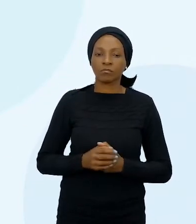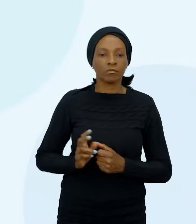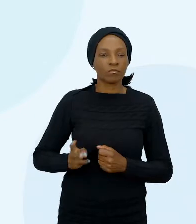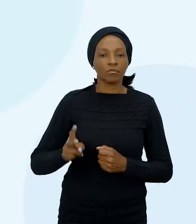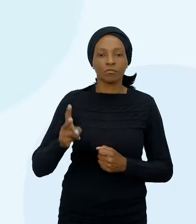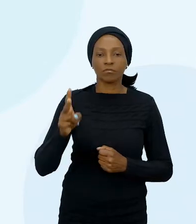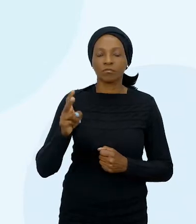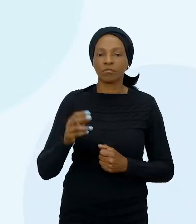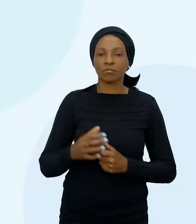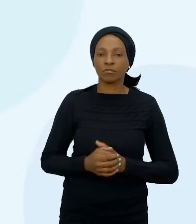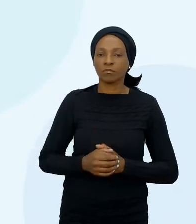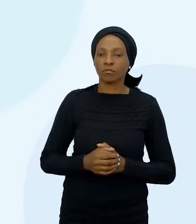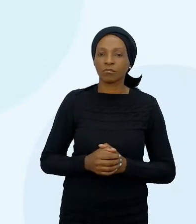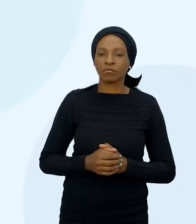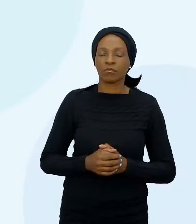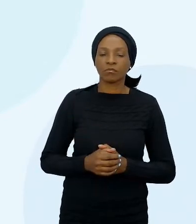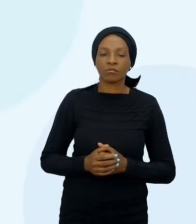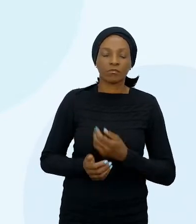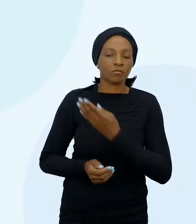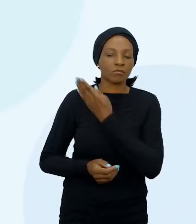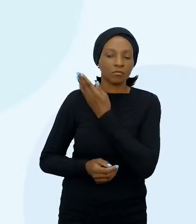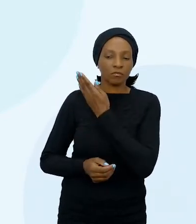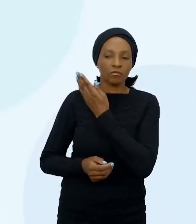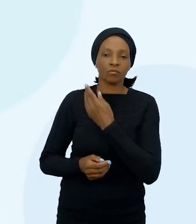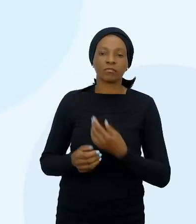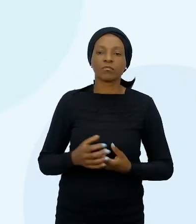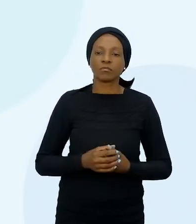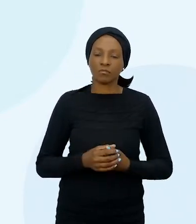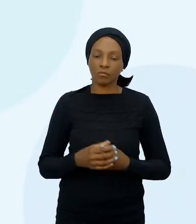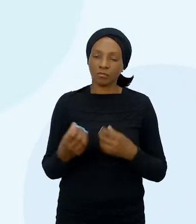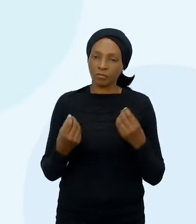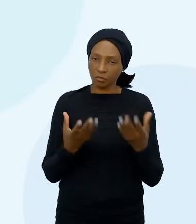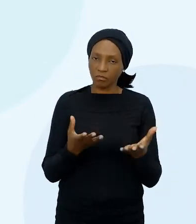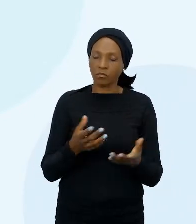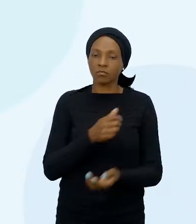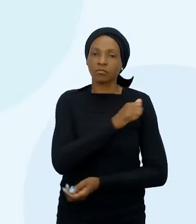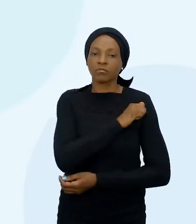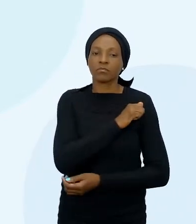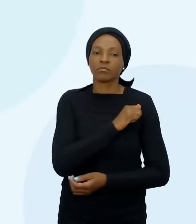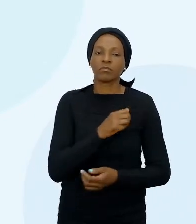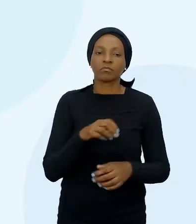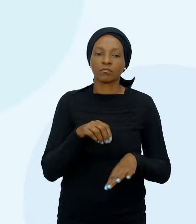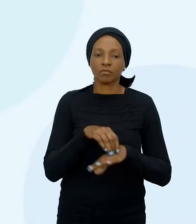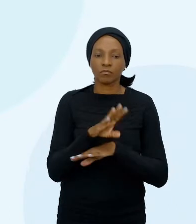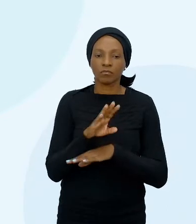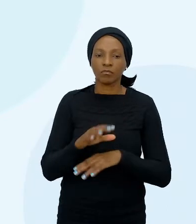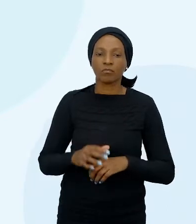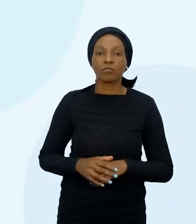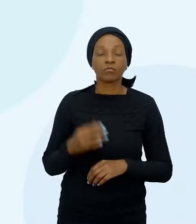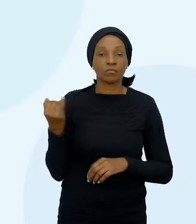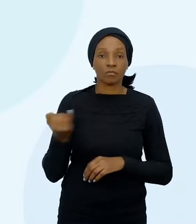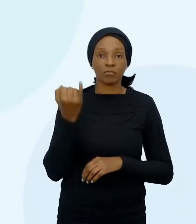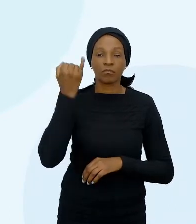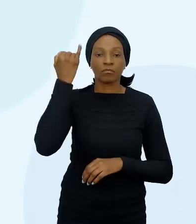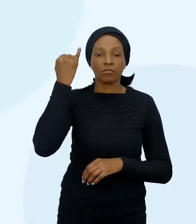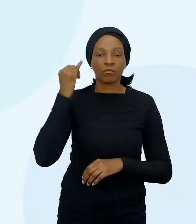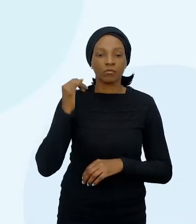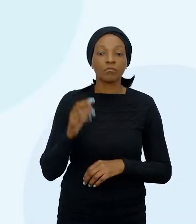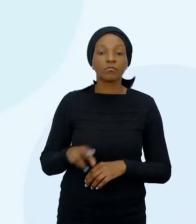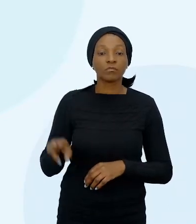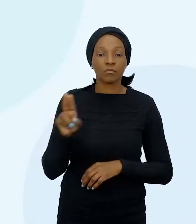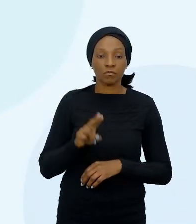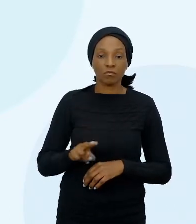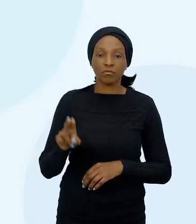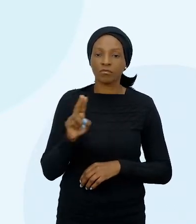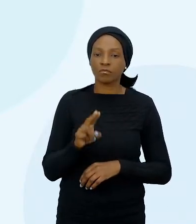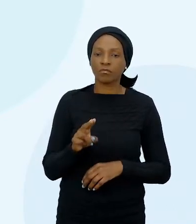em frente nas orientações para o aluno, né, é sempre importante você utilizar aí o